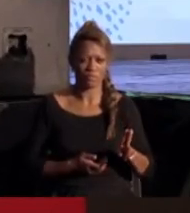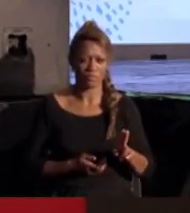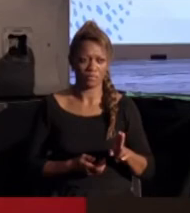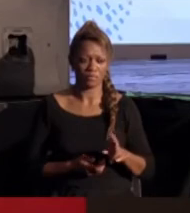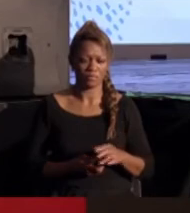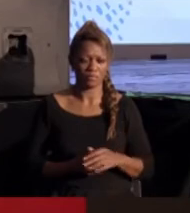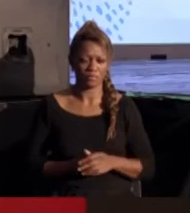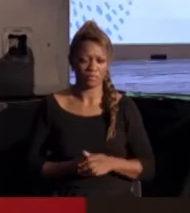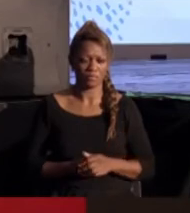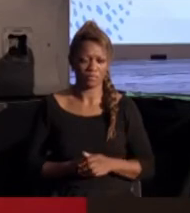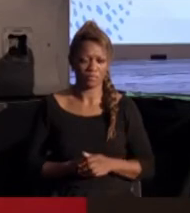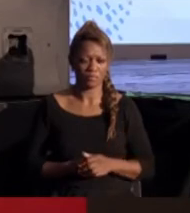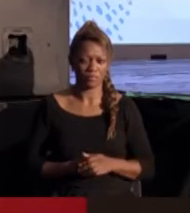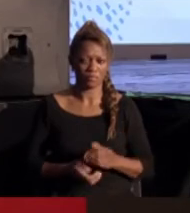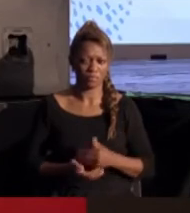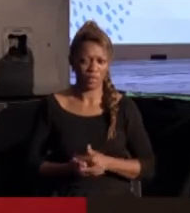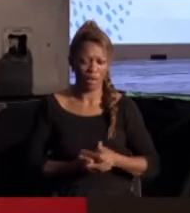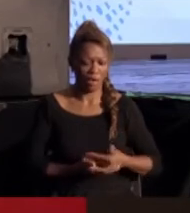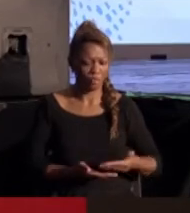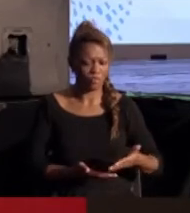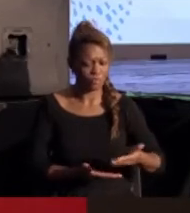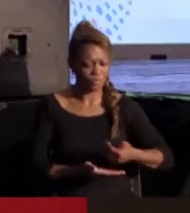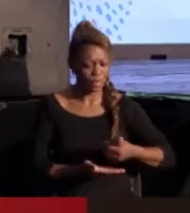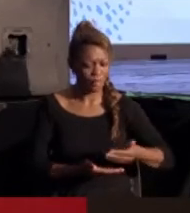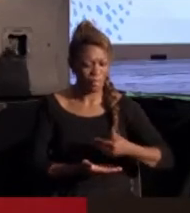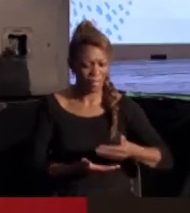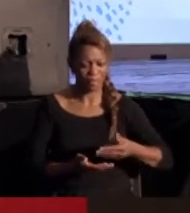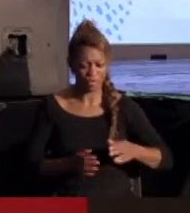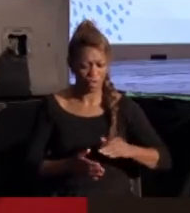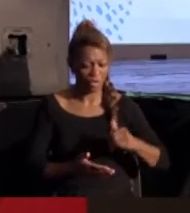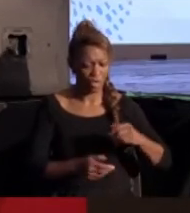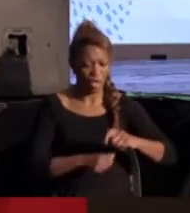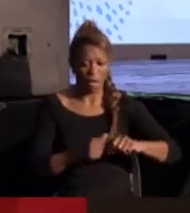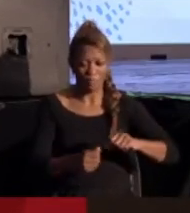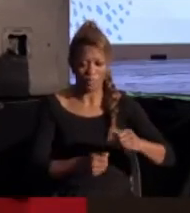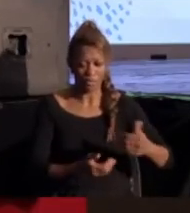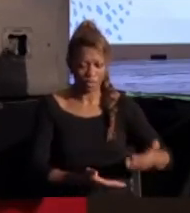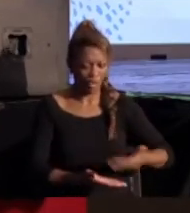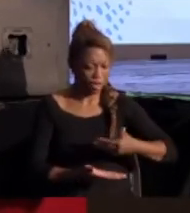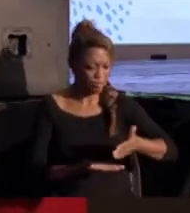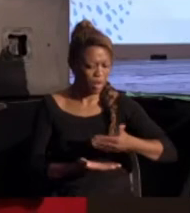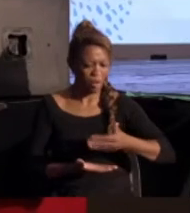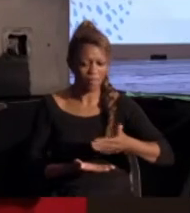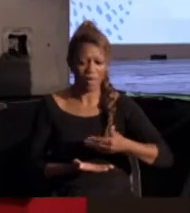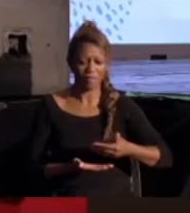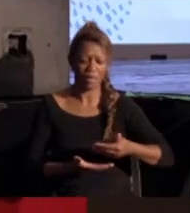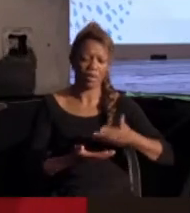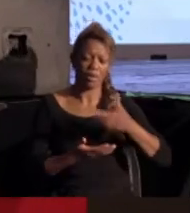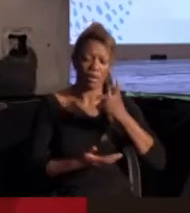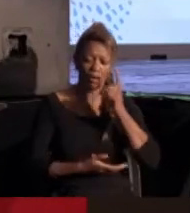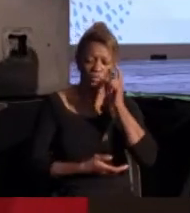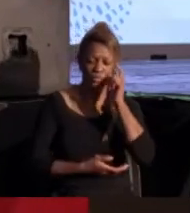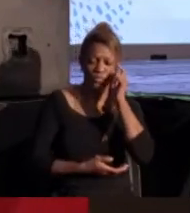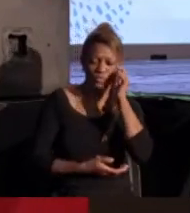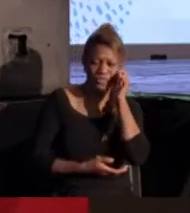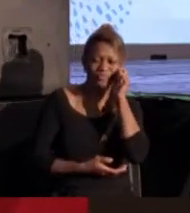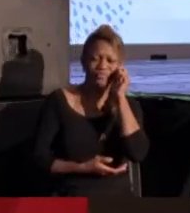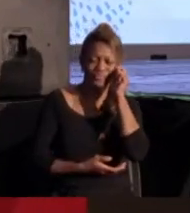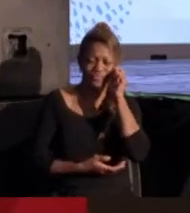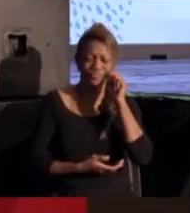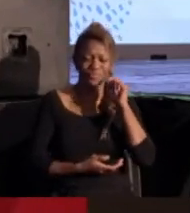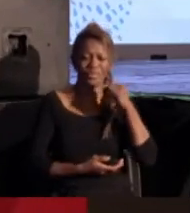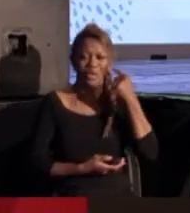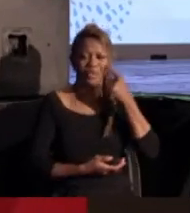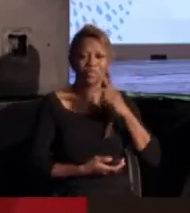bebê, né? O bumbum, porque elas tinham trocado a fralda, mas o pano está ali, o bebê dorme, e ele pode ser trazido para